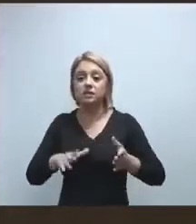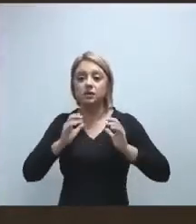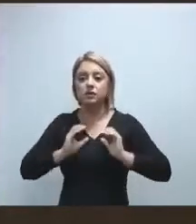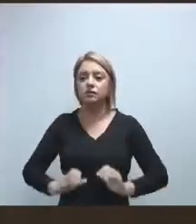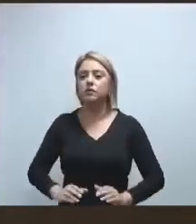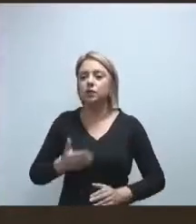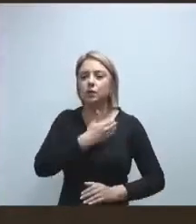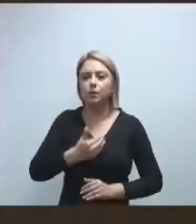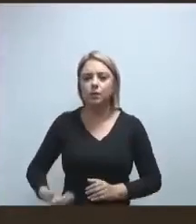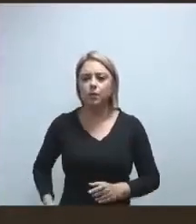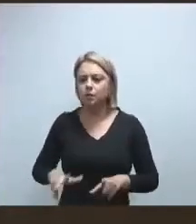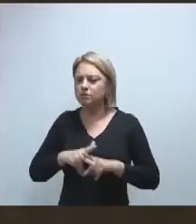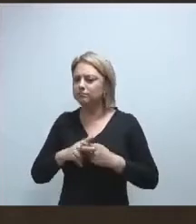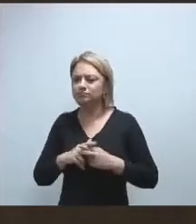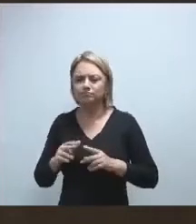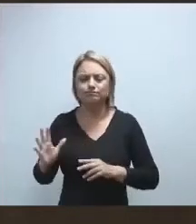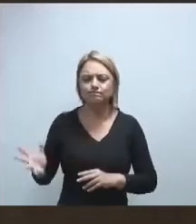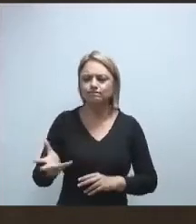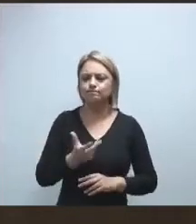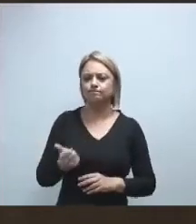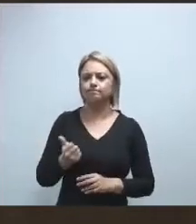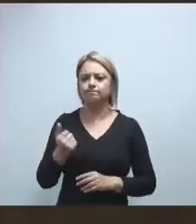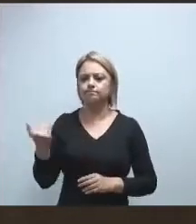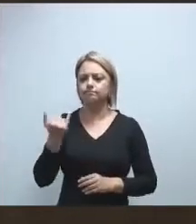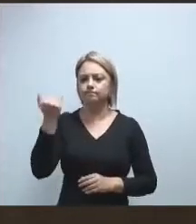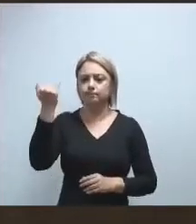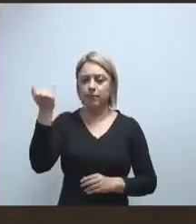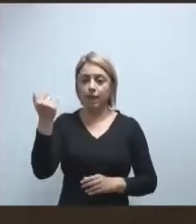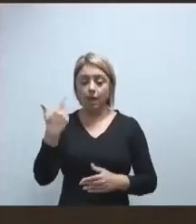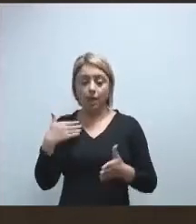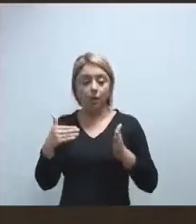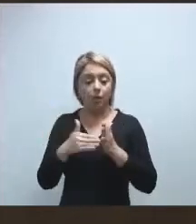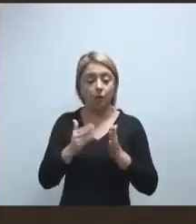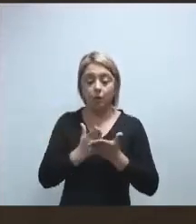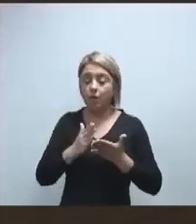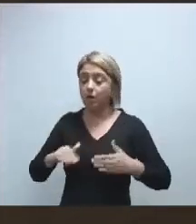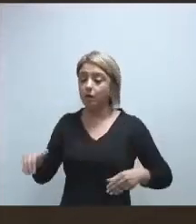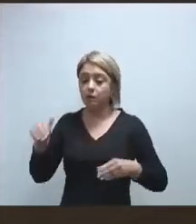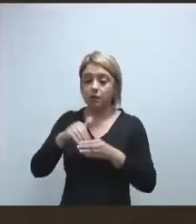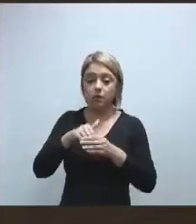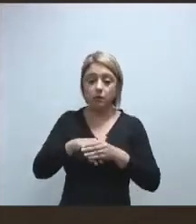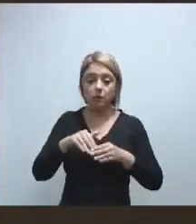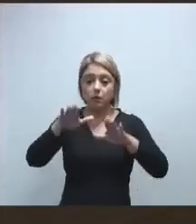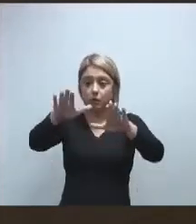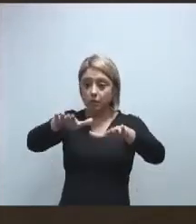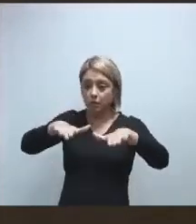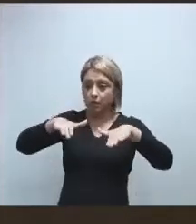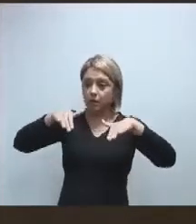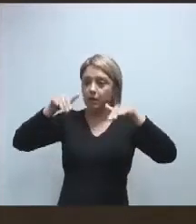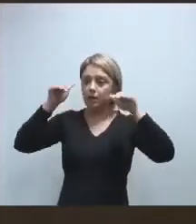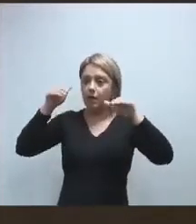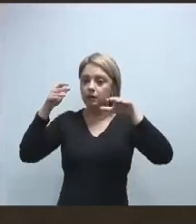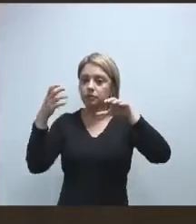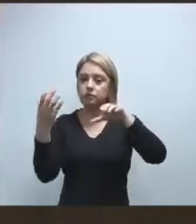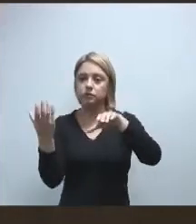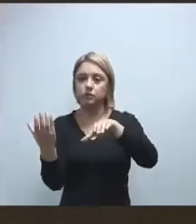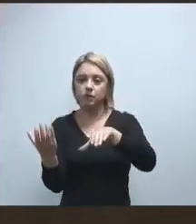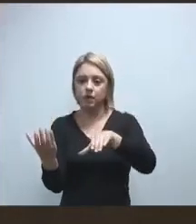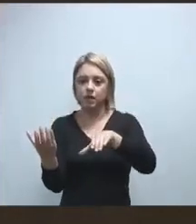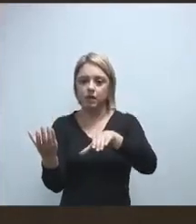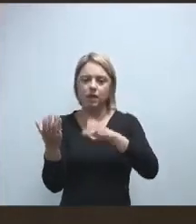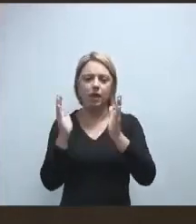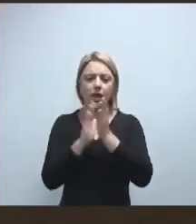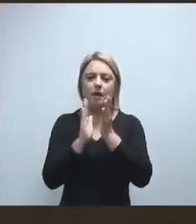extremamente valoroso a quando terminou a votação o plenário do congresso nacional